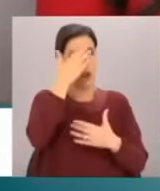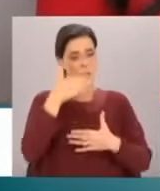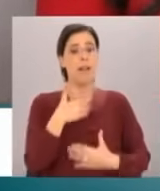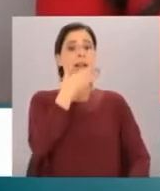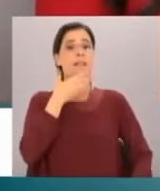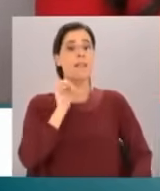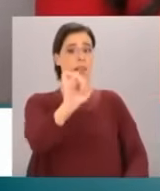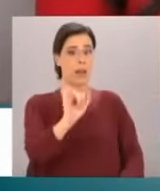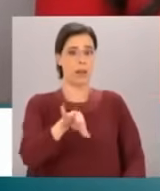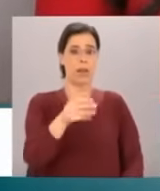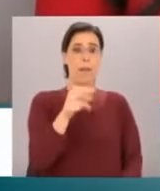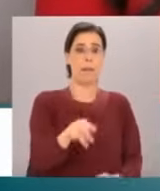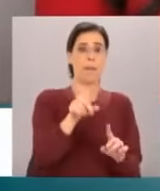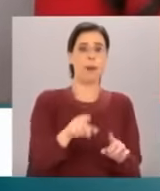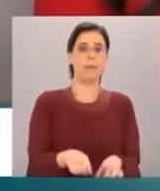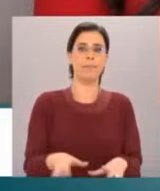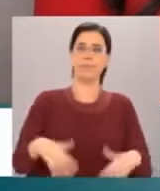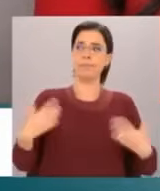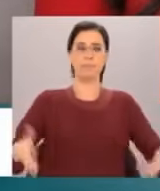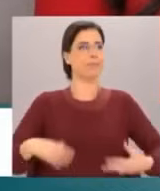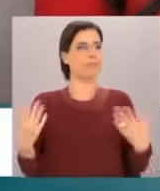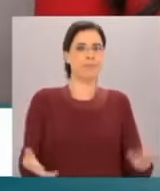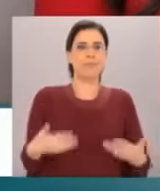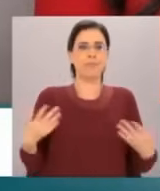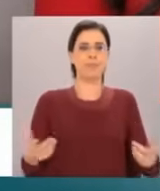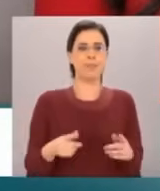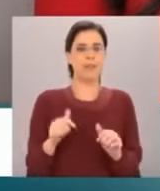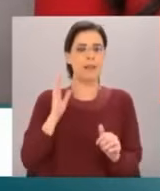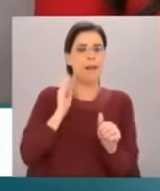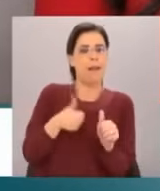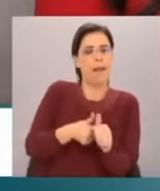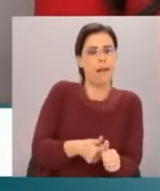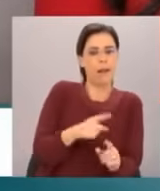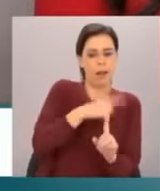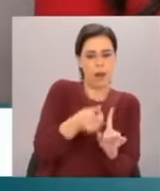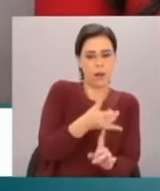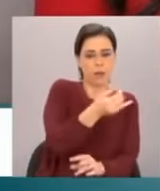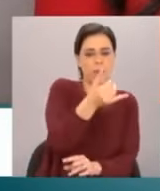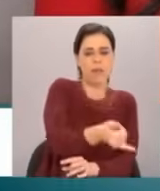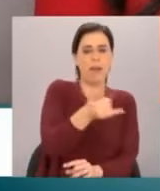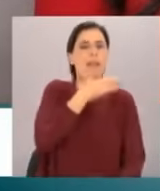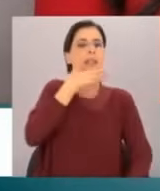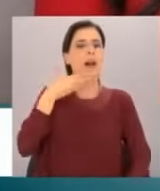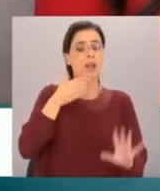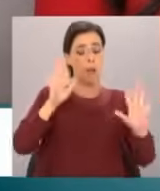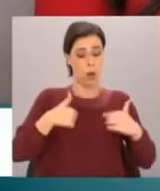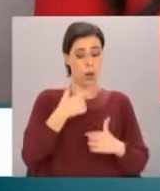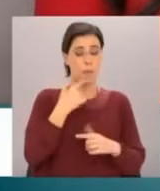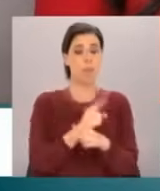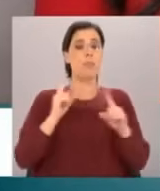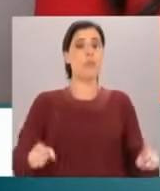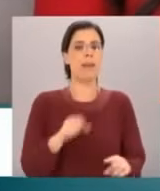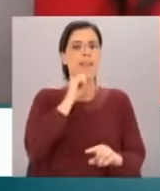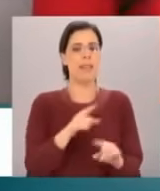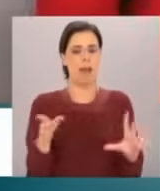acho é que Ajeita o pano nesta mente seresta e esta muleta do 2022 porque porque nós na verdade costume